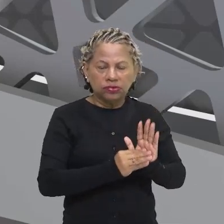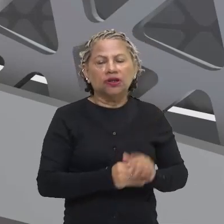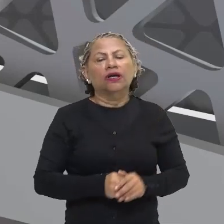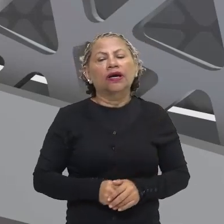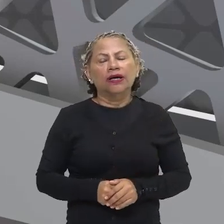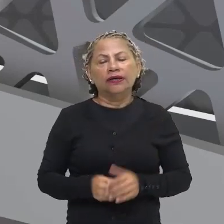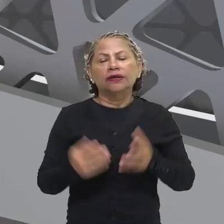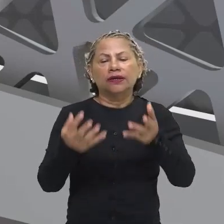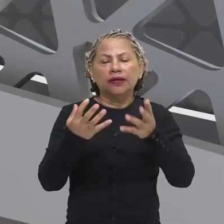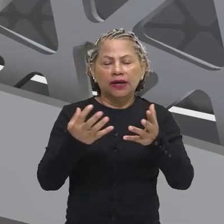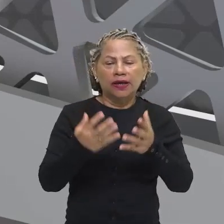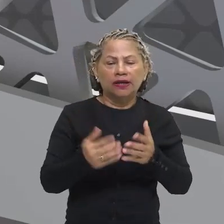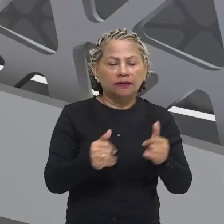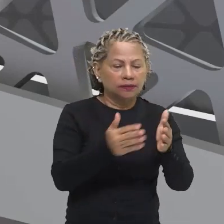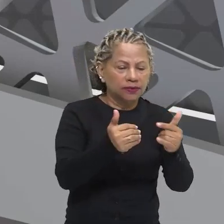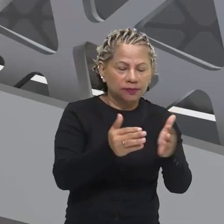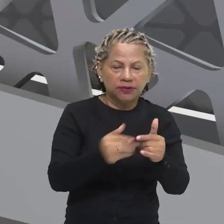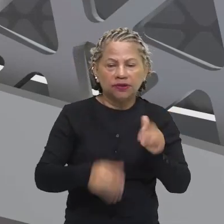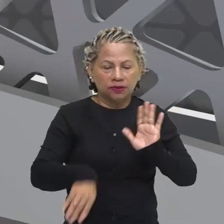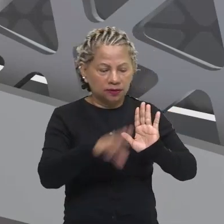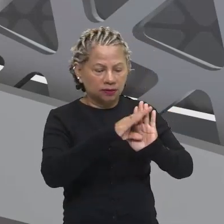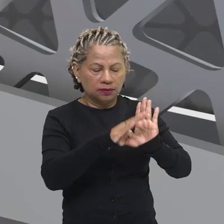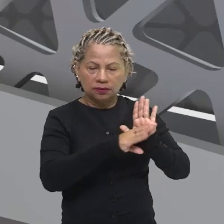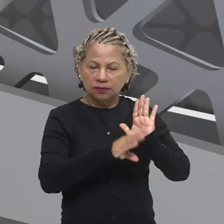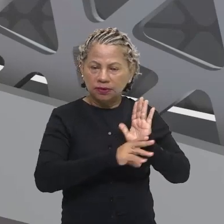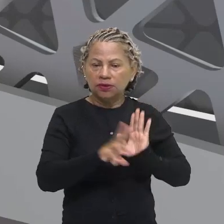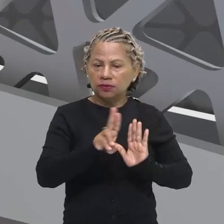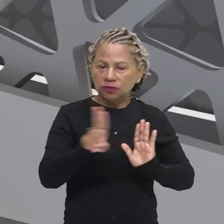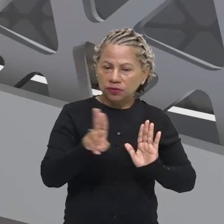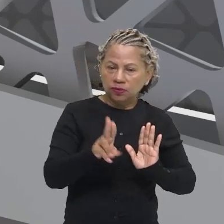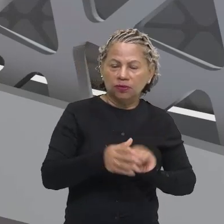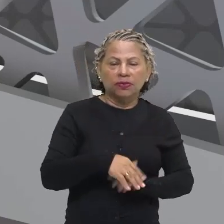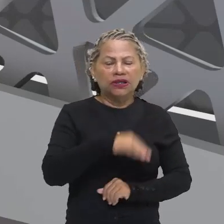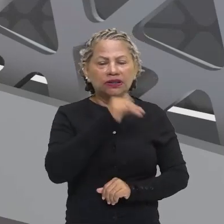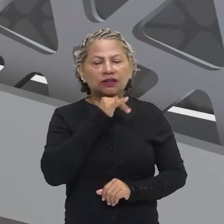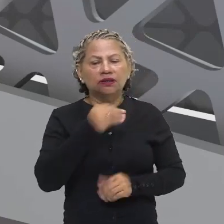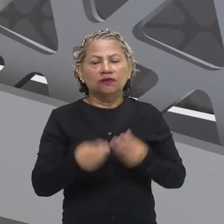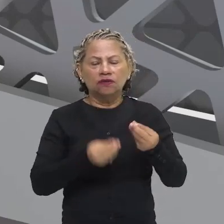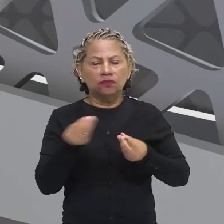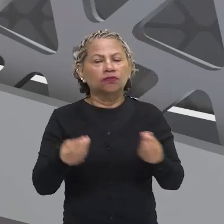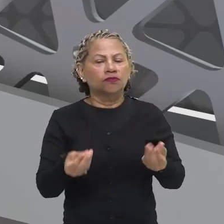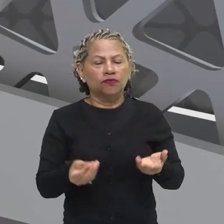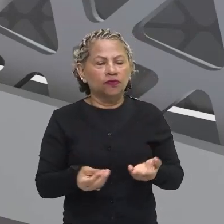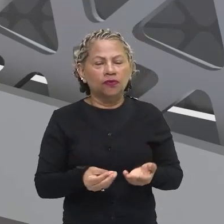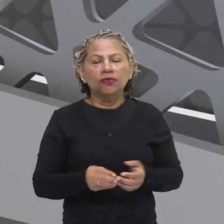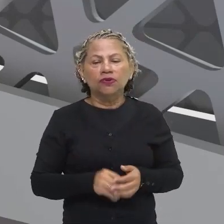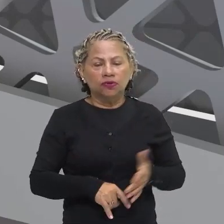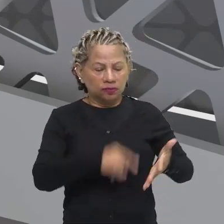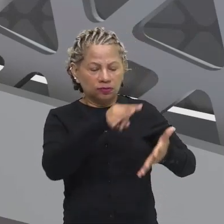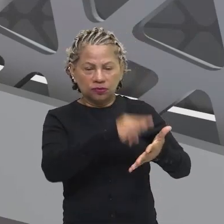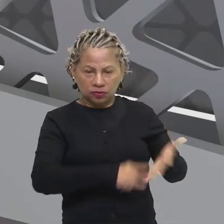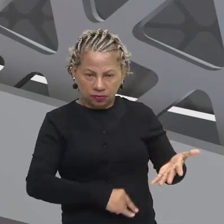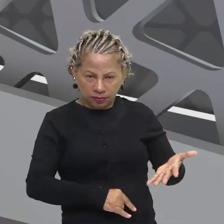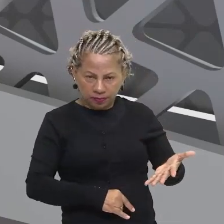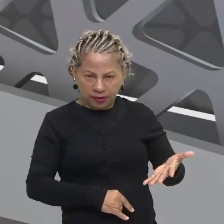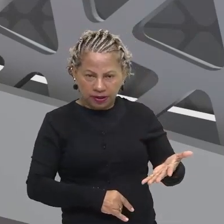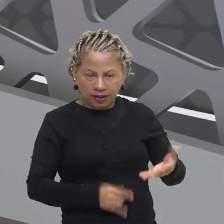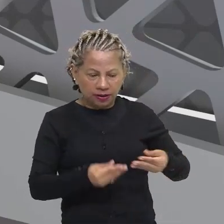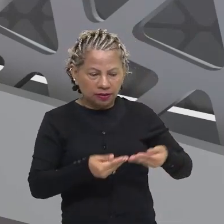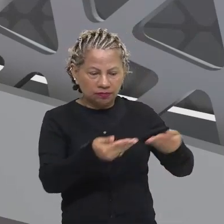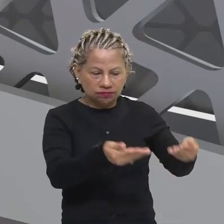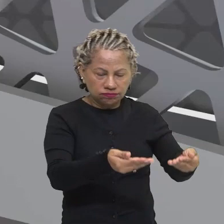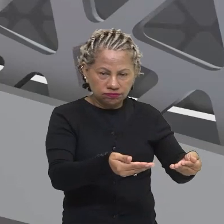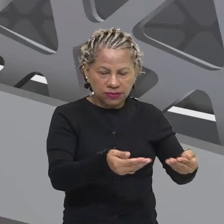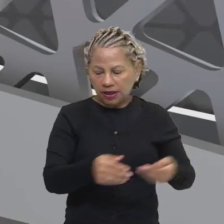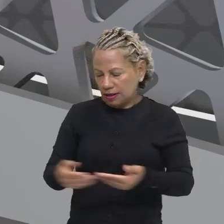assinaturas, pessoas que vão fazer, como se fosse um baixo assinado. Geralmente, nós estamos muito acostumados,